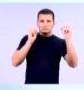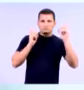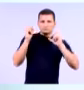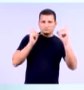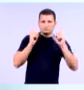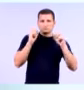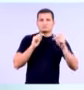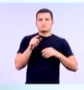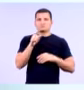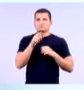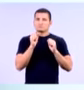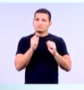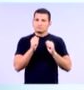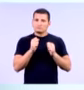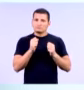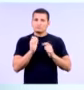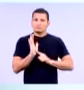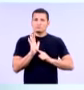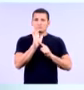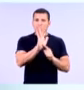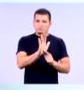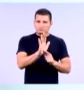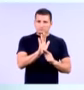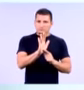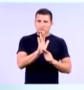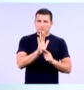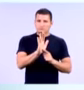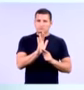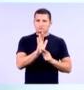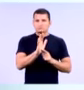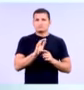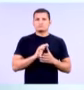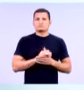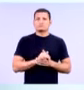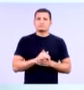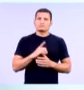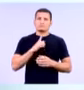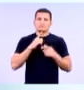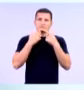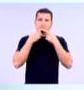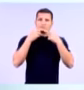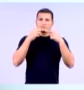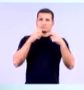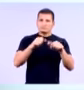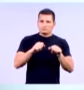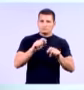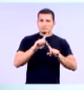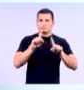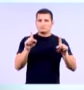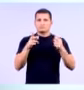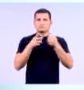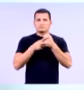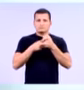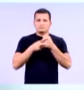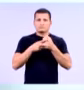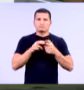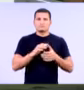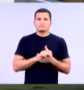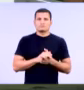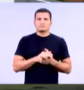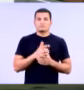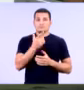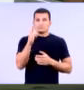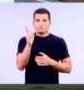que você possa demonstrar uma determinada mensagem, nós temos ali a linguagem não verbal. Olha o